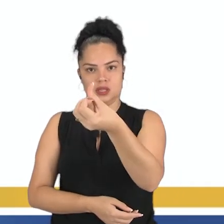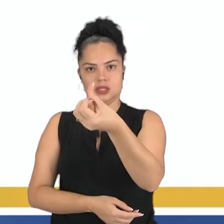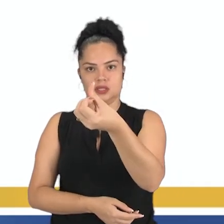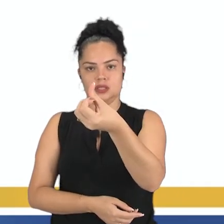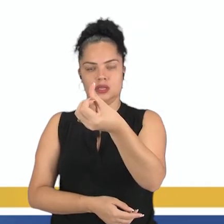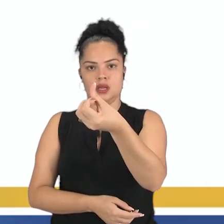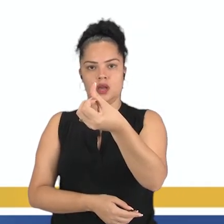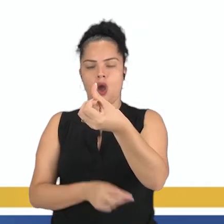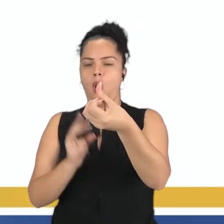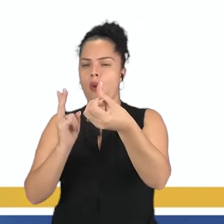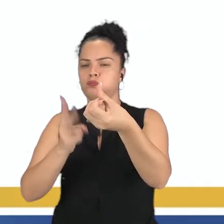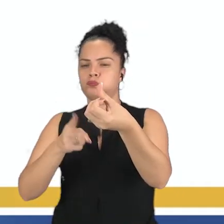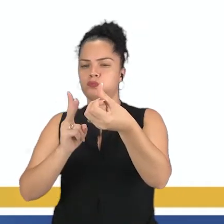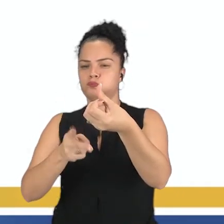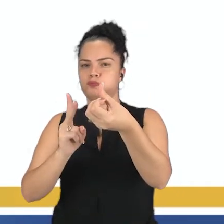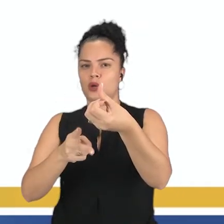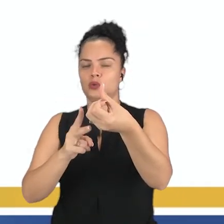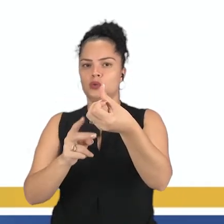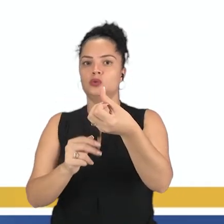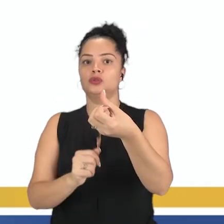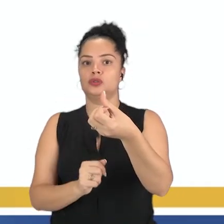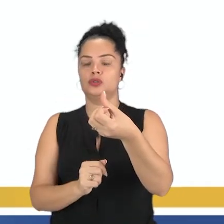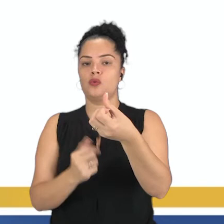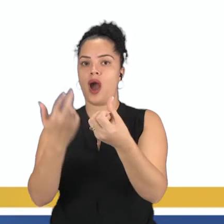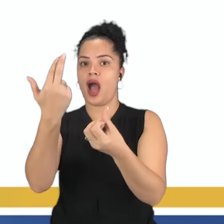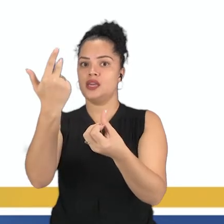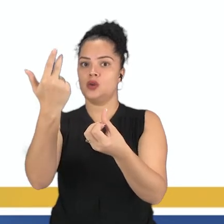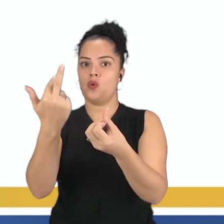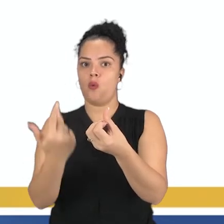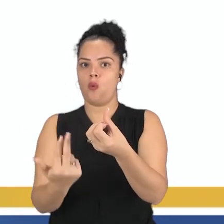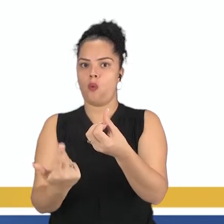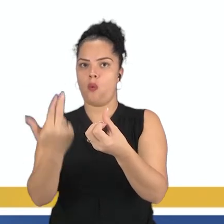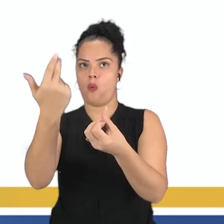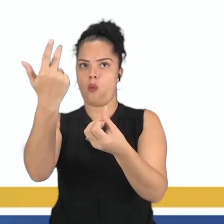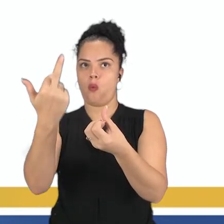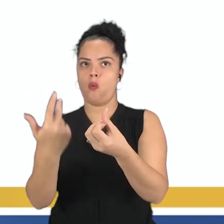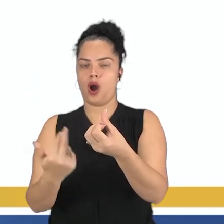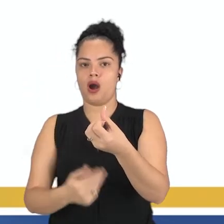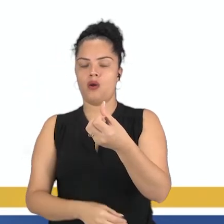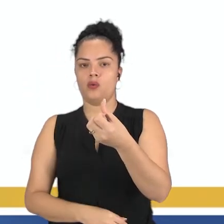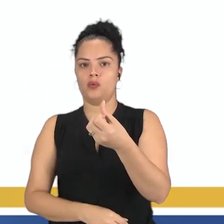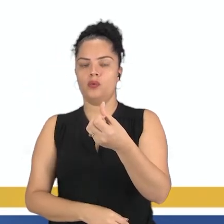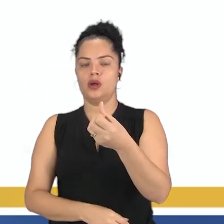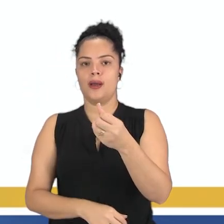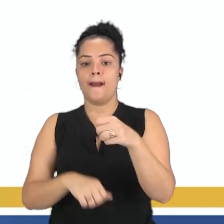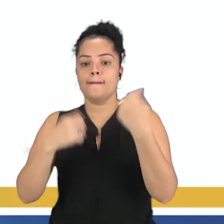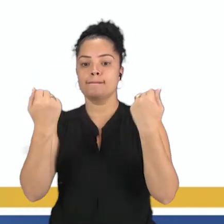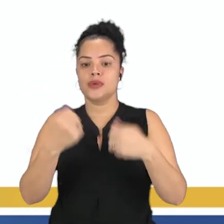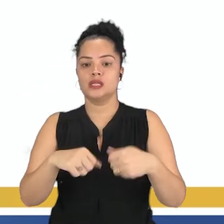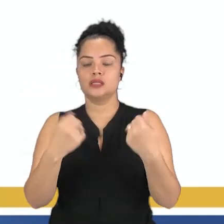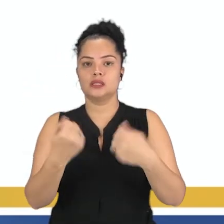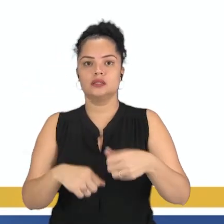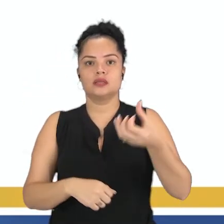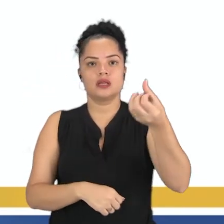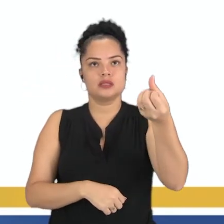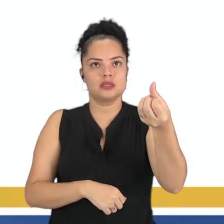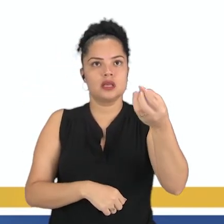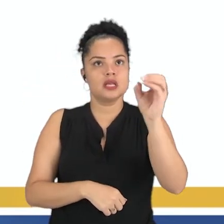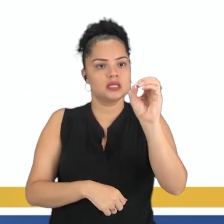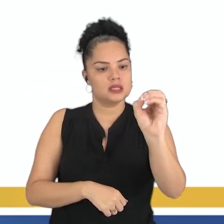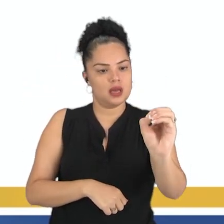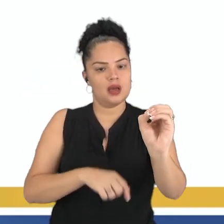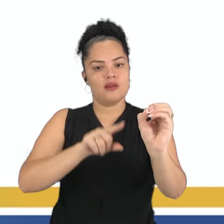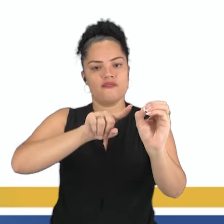a mesma quantidade de casas igual a 1,44, eu acrescento um zero aqui, ó. Eu não